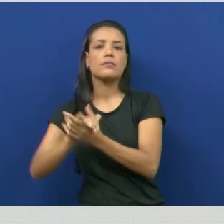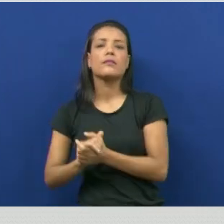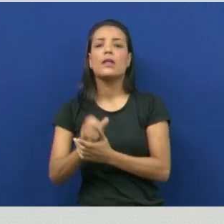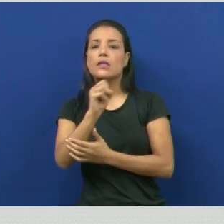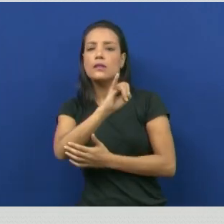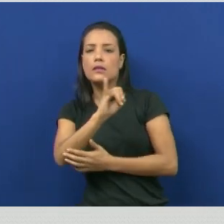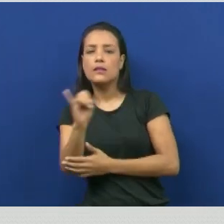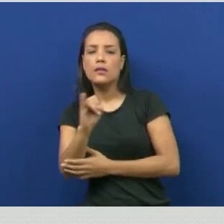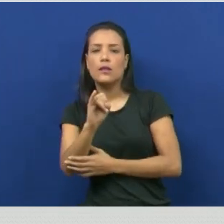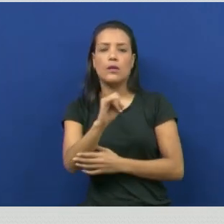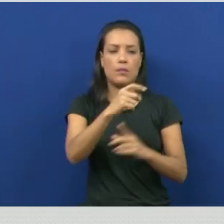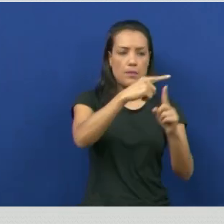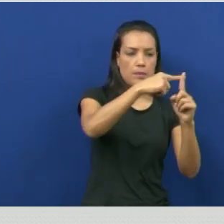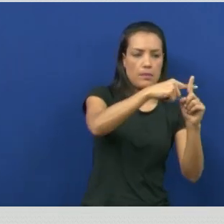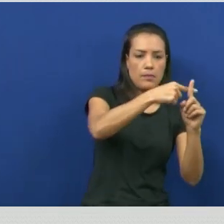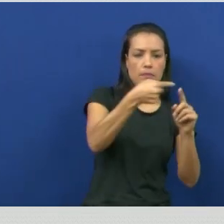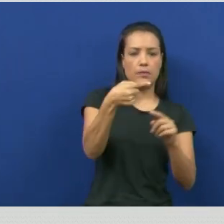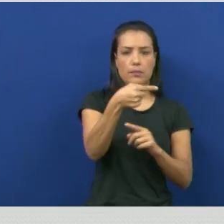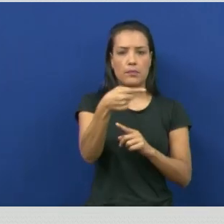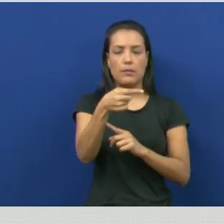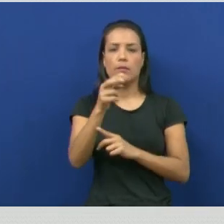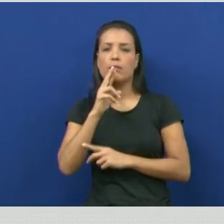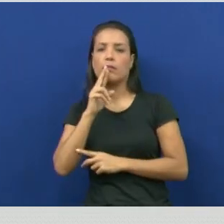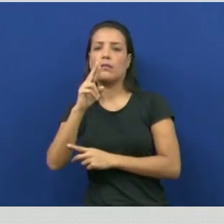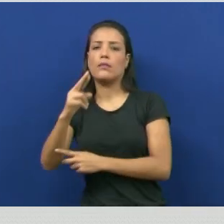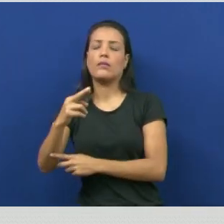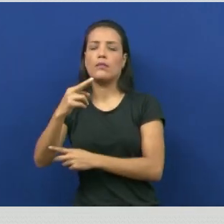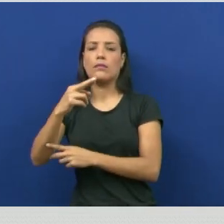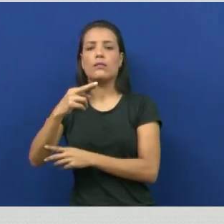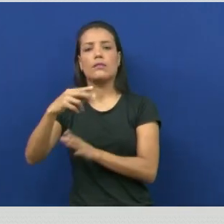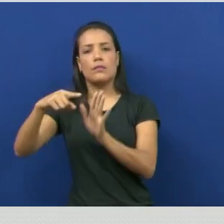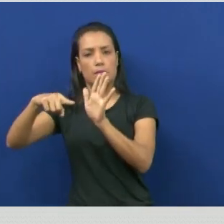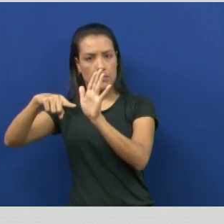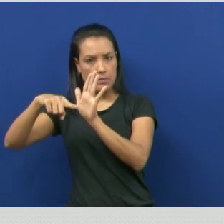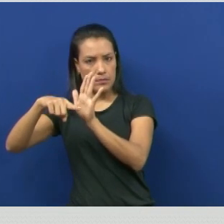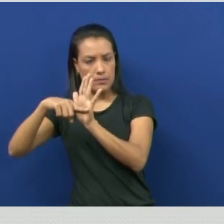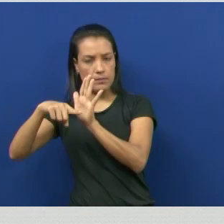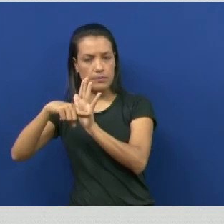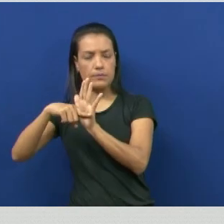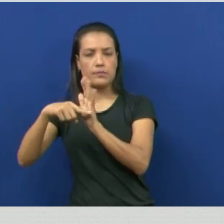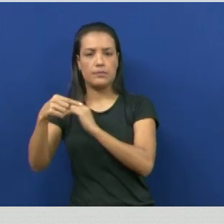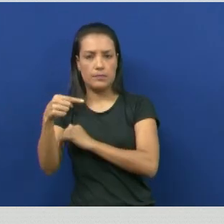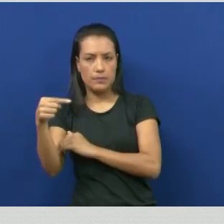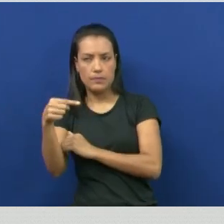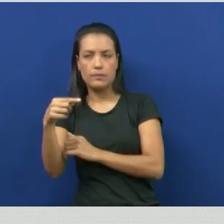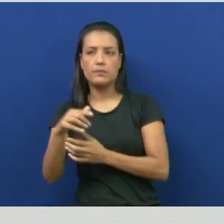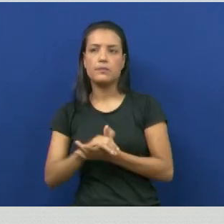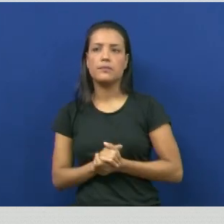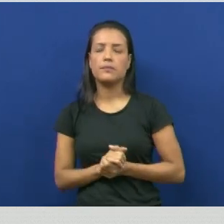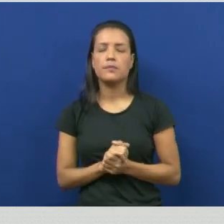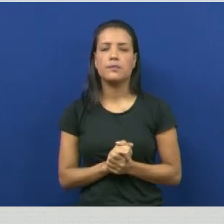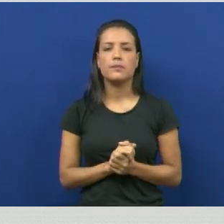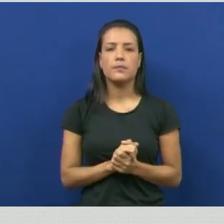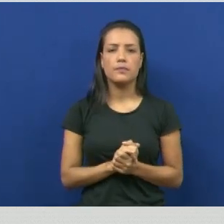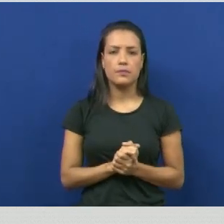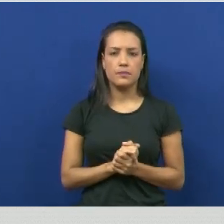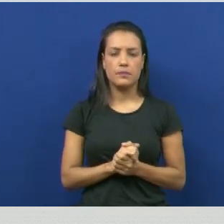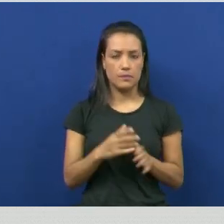diferentes, eu tenho o resultado negativo. Ok, vamos passando aqui para a gente ver um